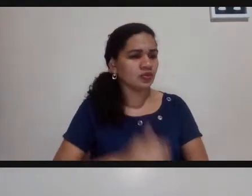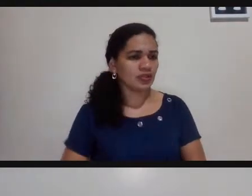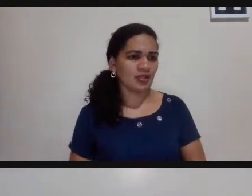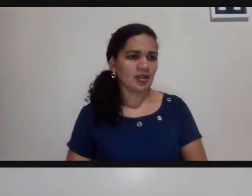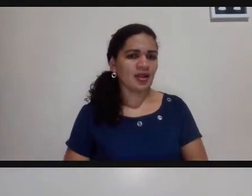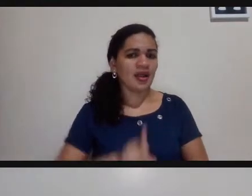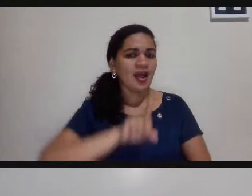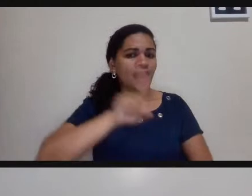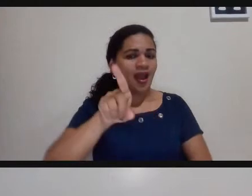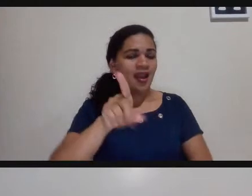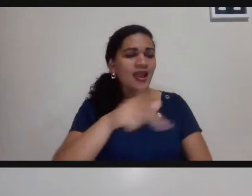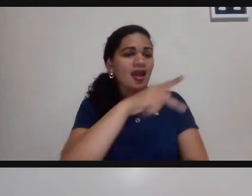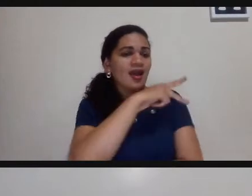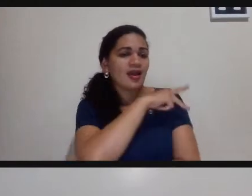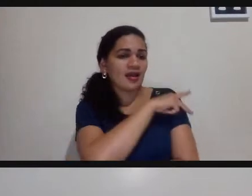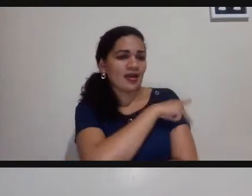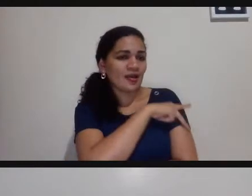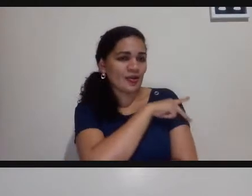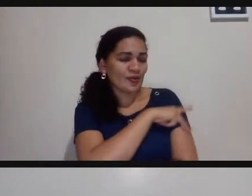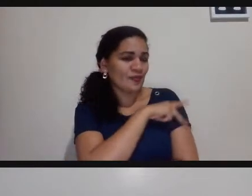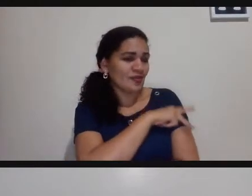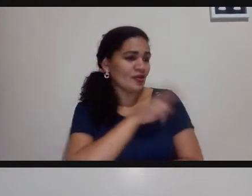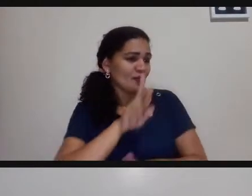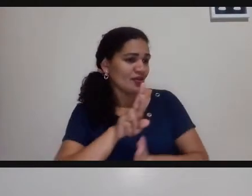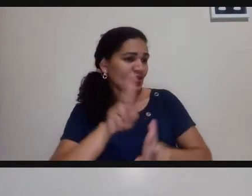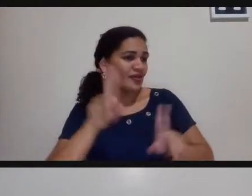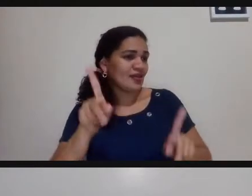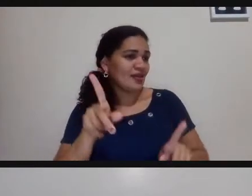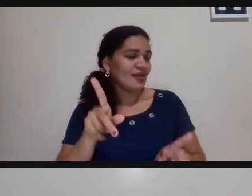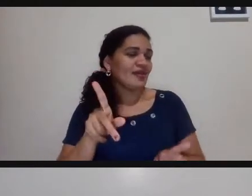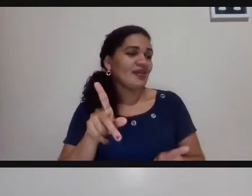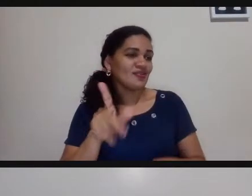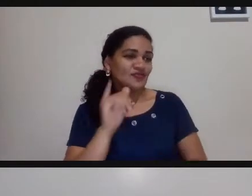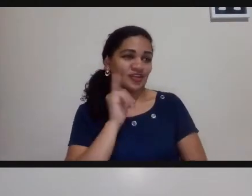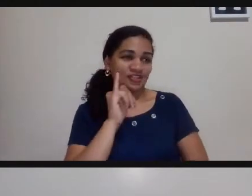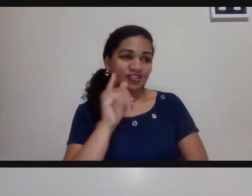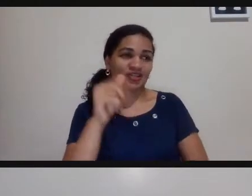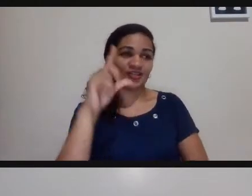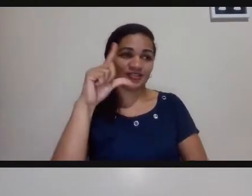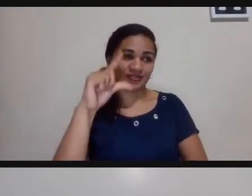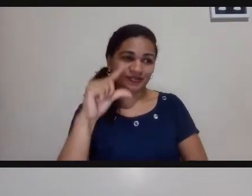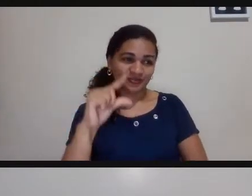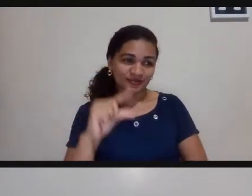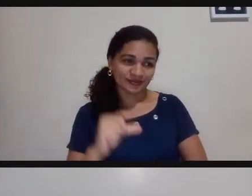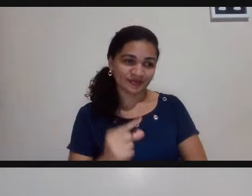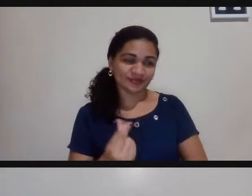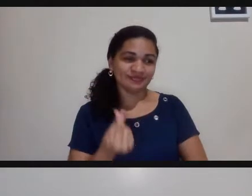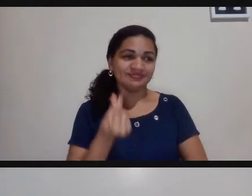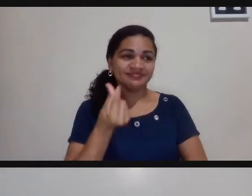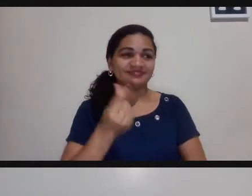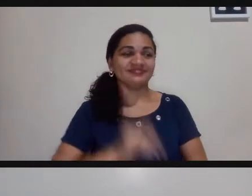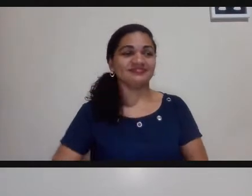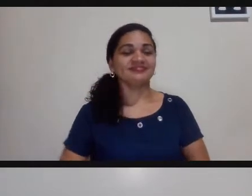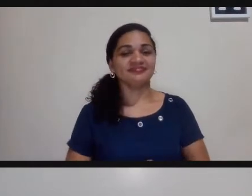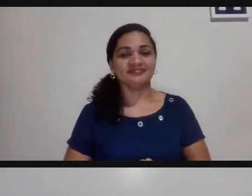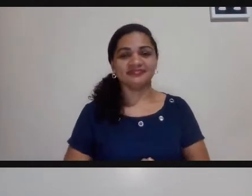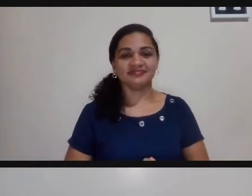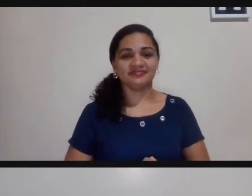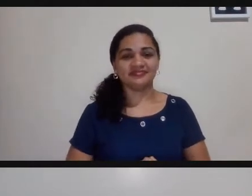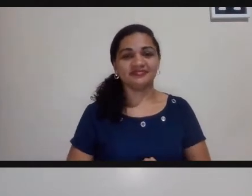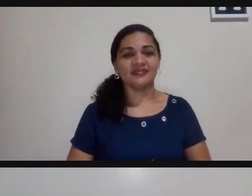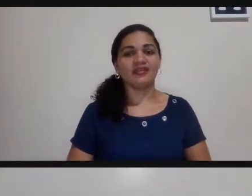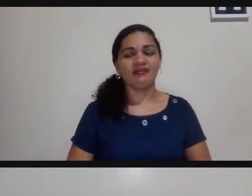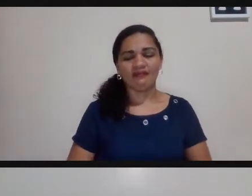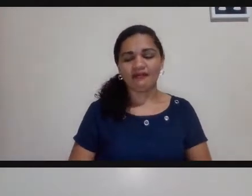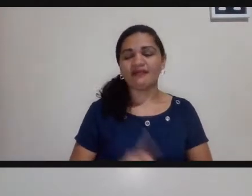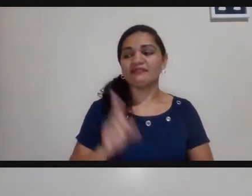diferença é professora Larissa eu eu também me assusto e e a gente